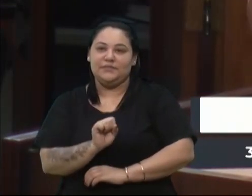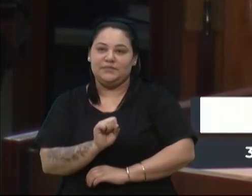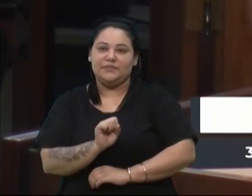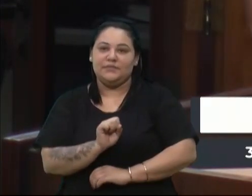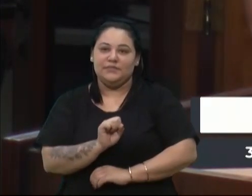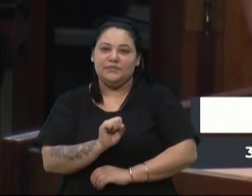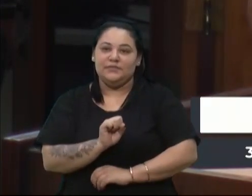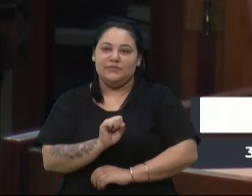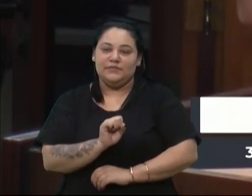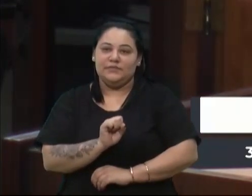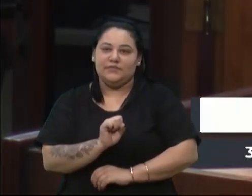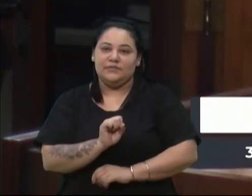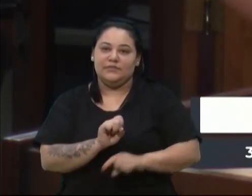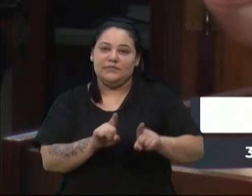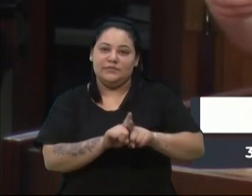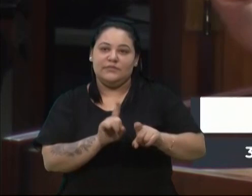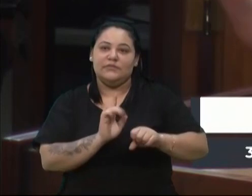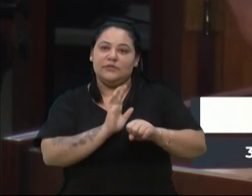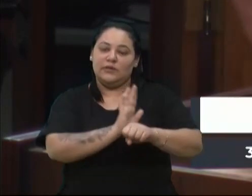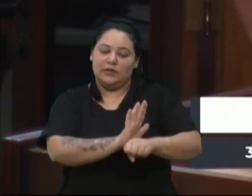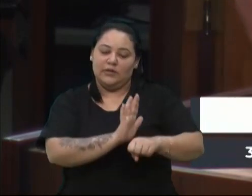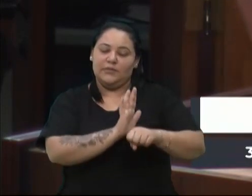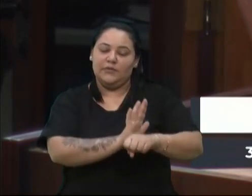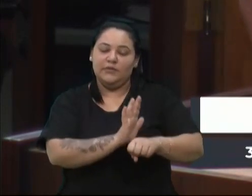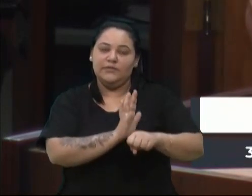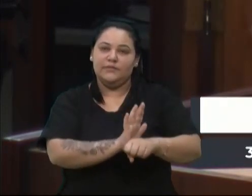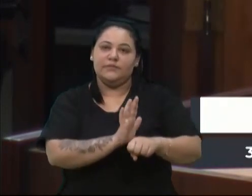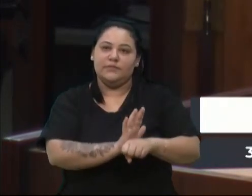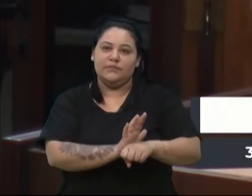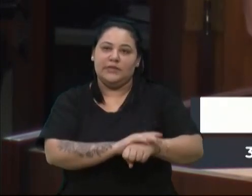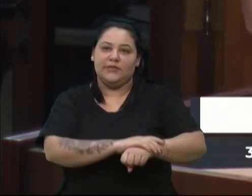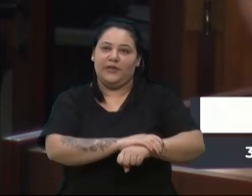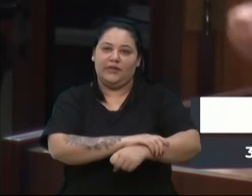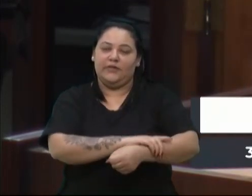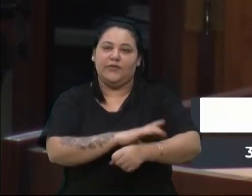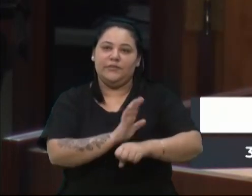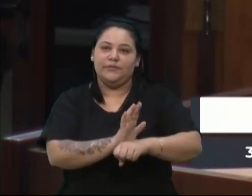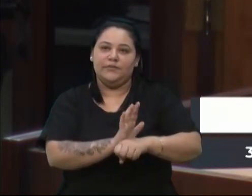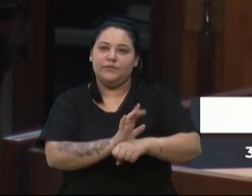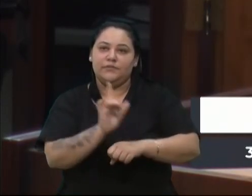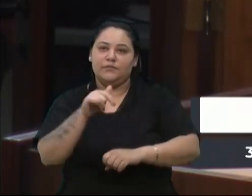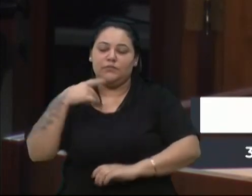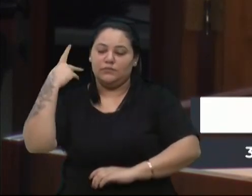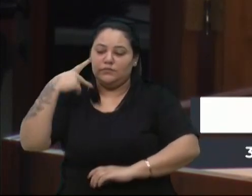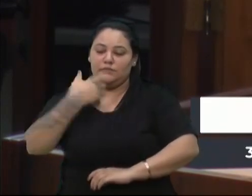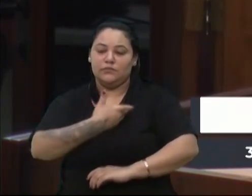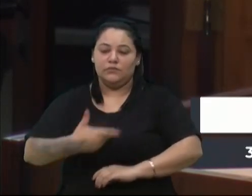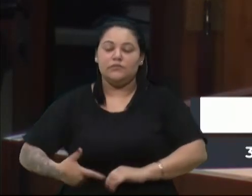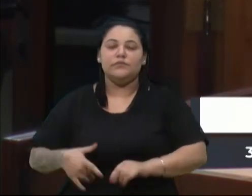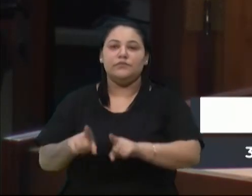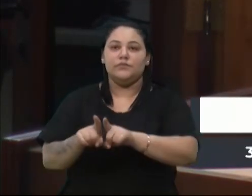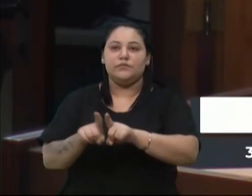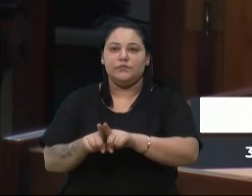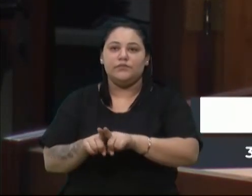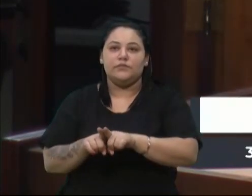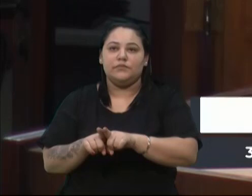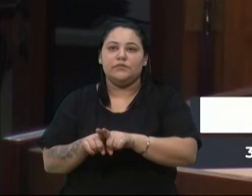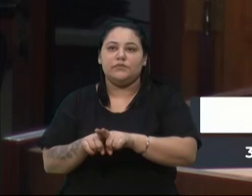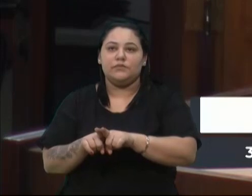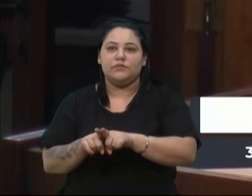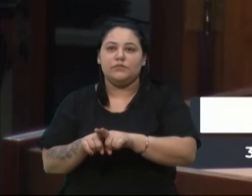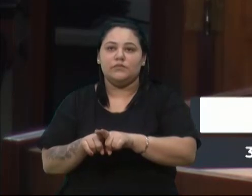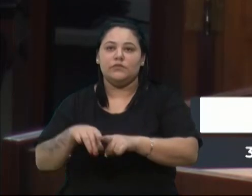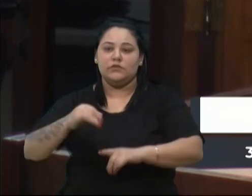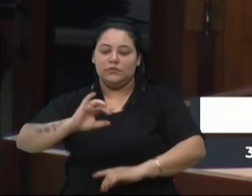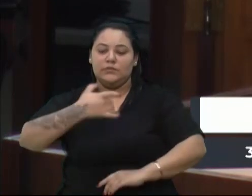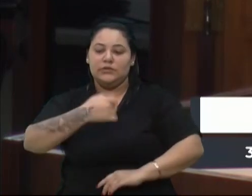vão e auxiliam com demais políticas públicas, se necessário for. Então, é